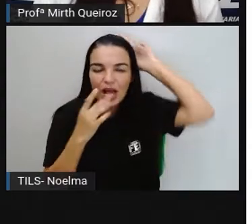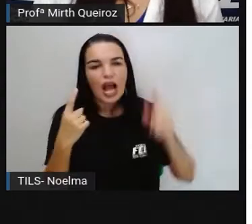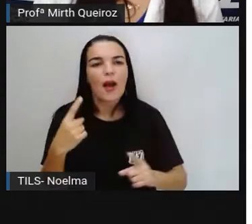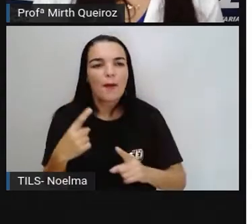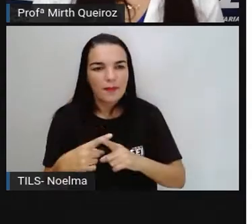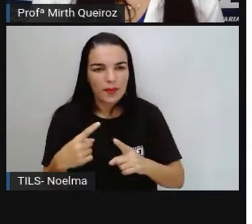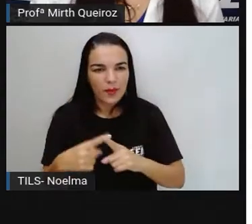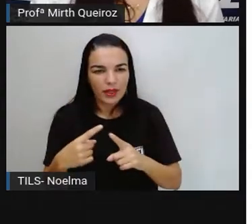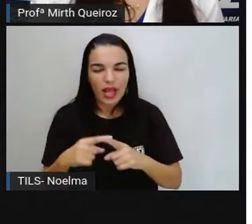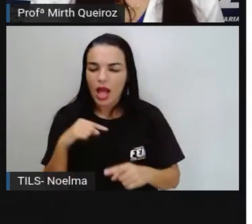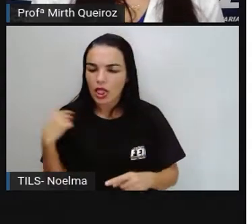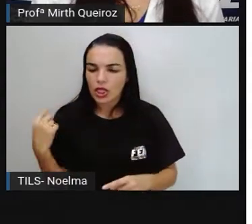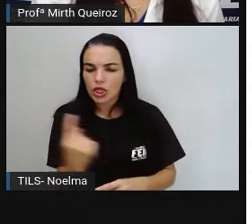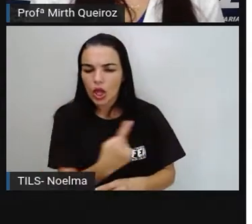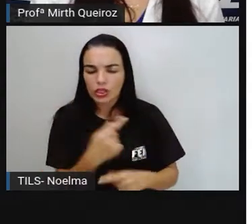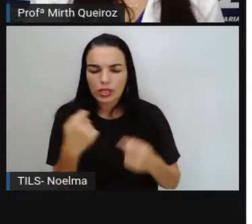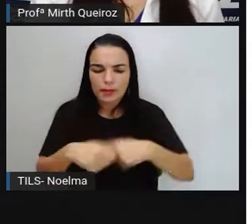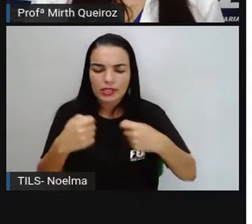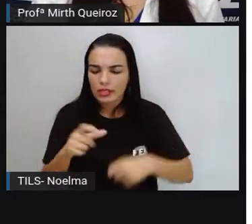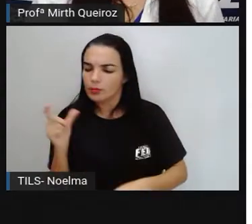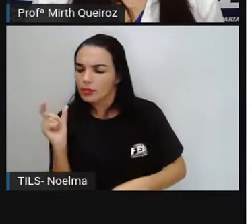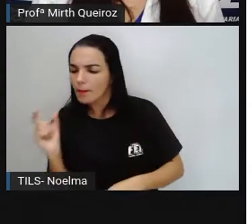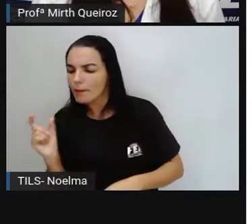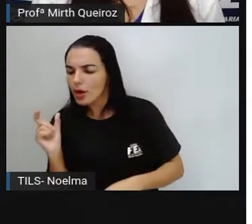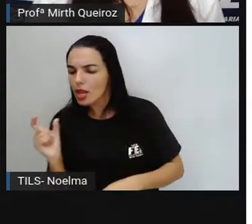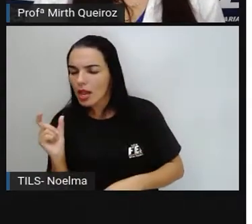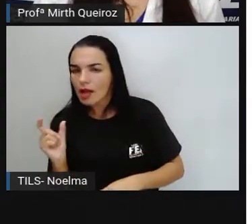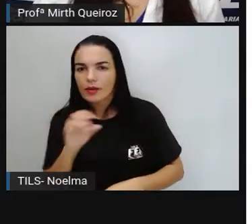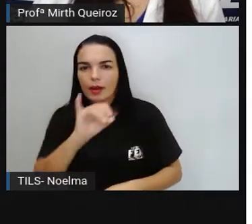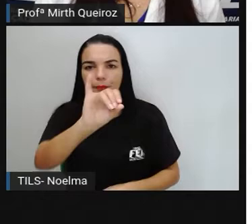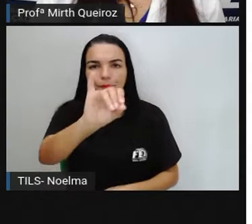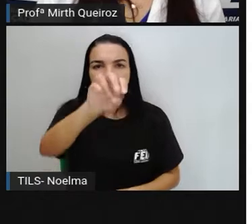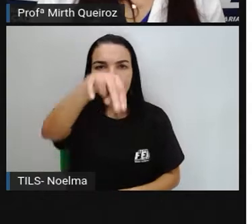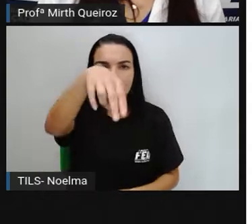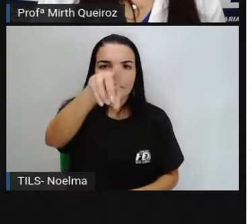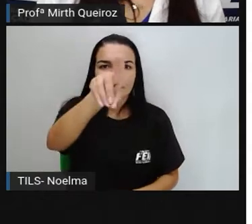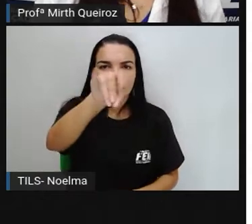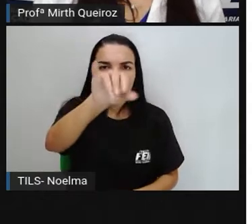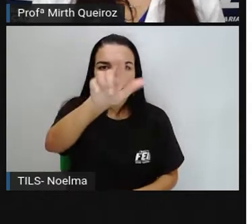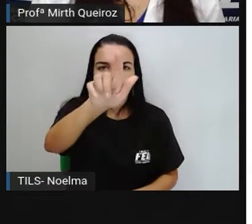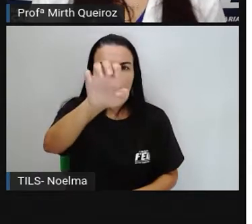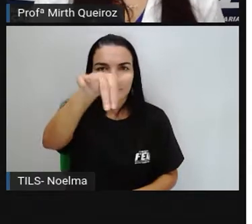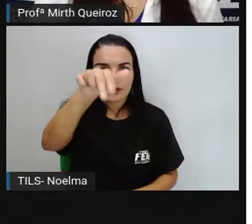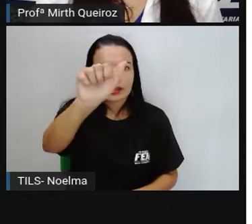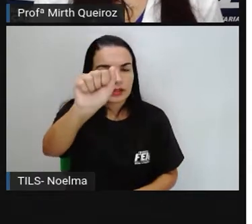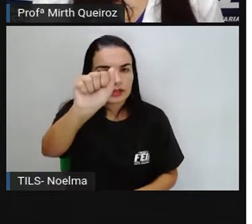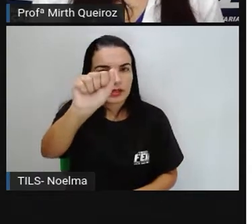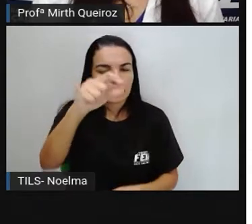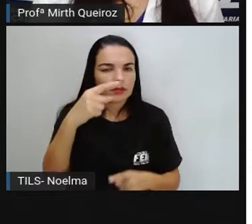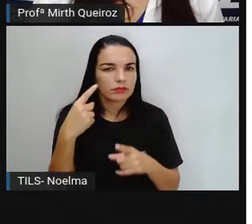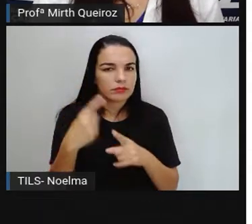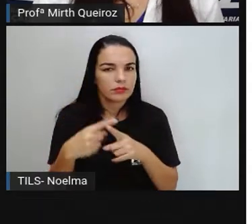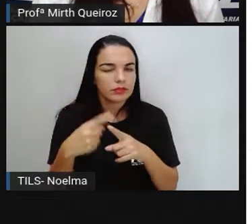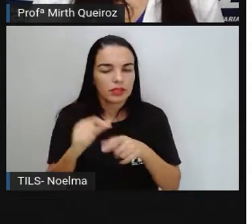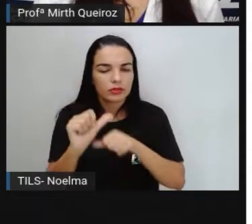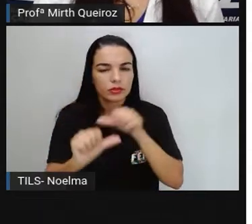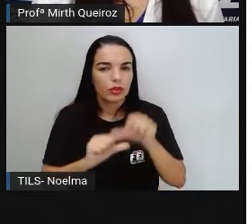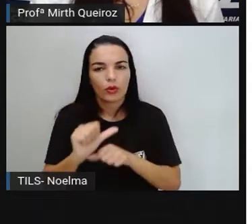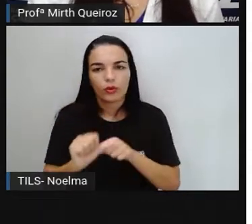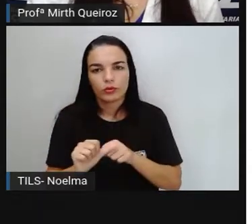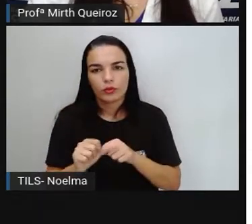a gente deve utilizar o termo indígena e não índios para se referir a esses povos?